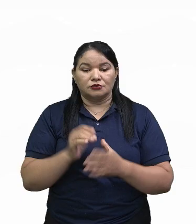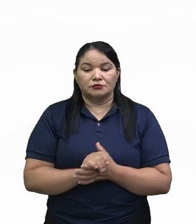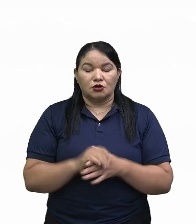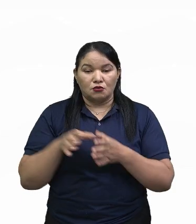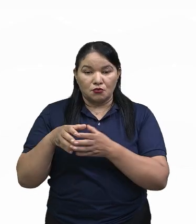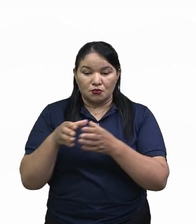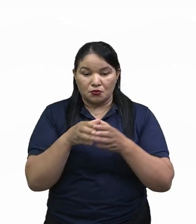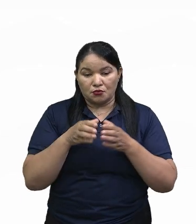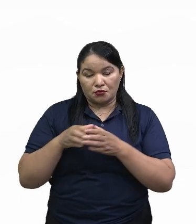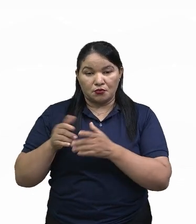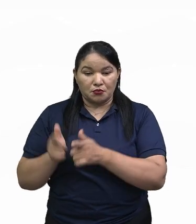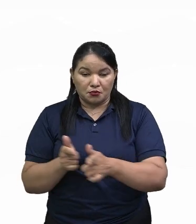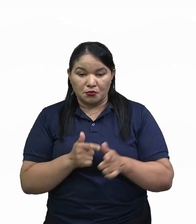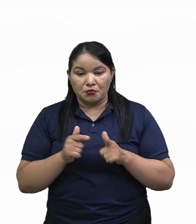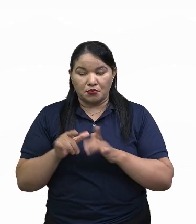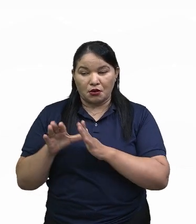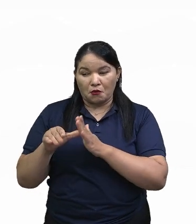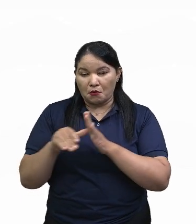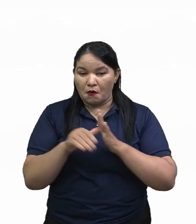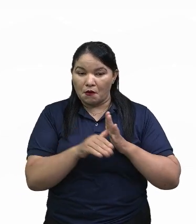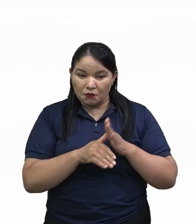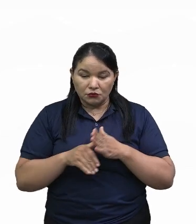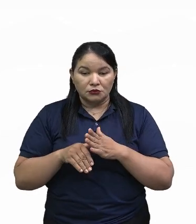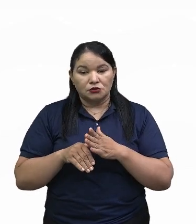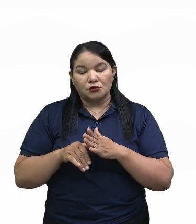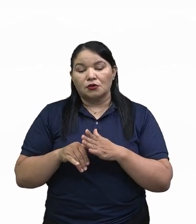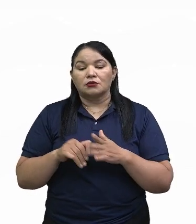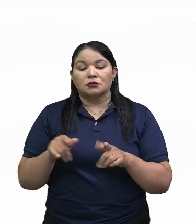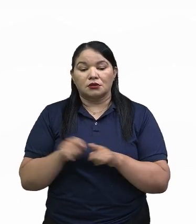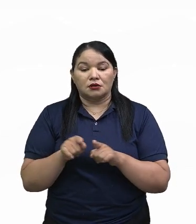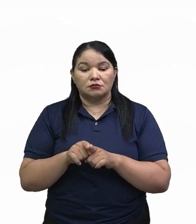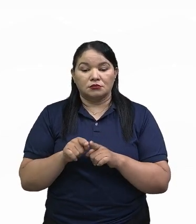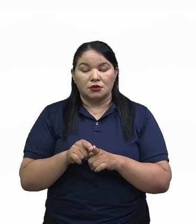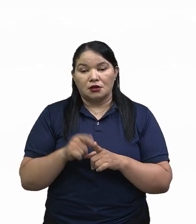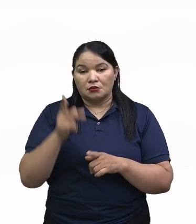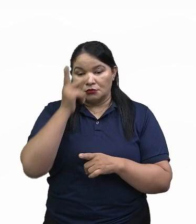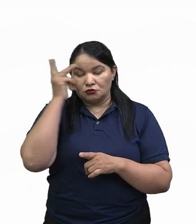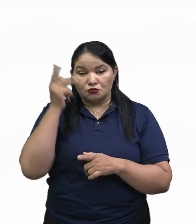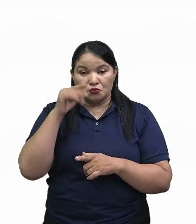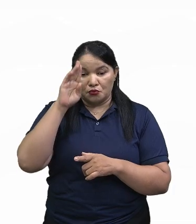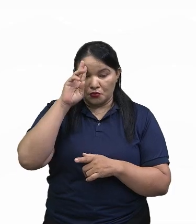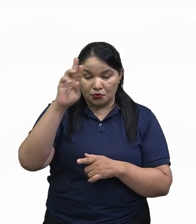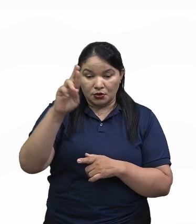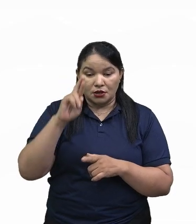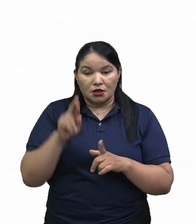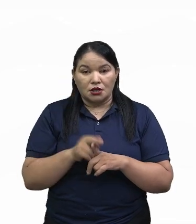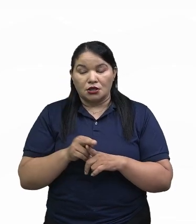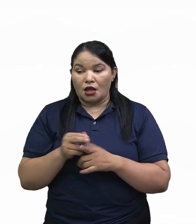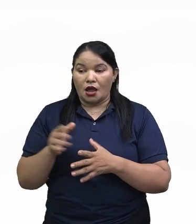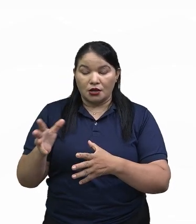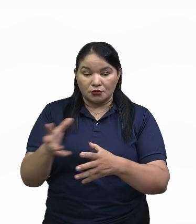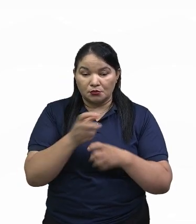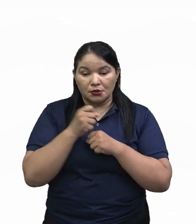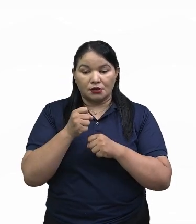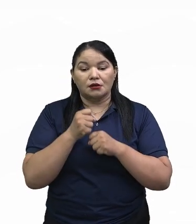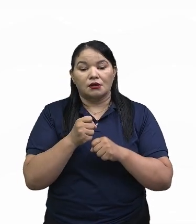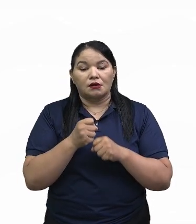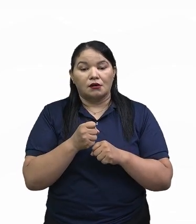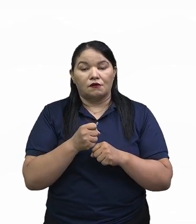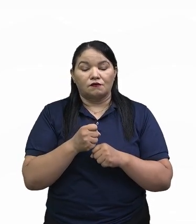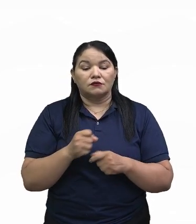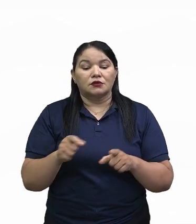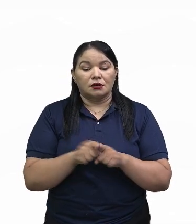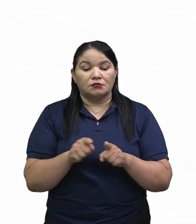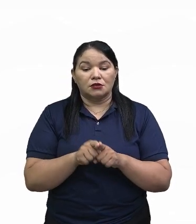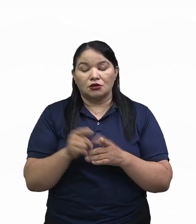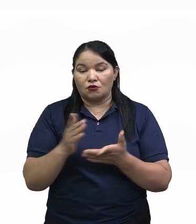bandos armados que roubavam as fazendas, sequestravam coronéis e, em alguns momentos, ajudavam